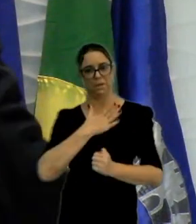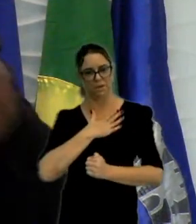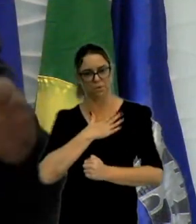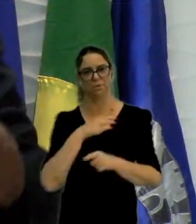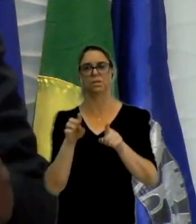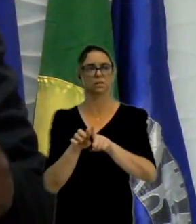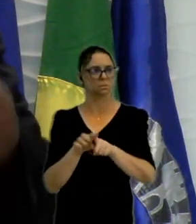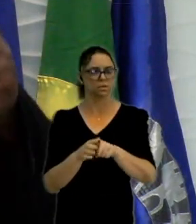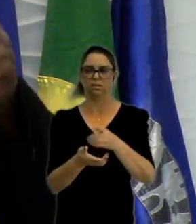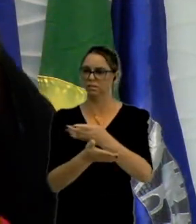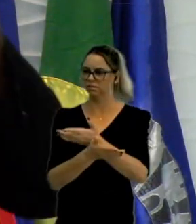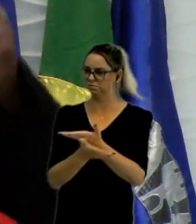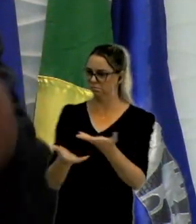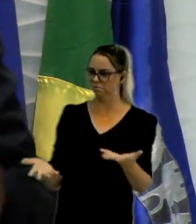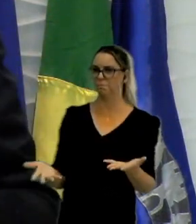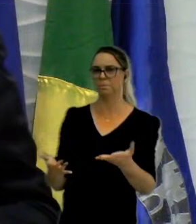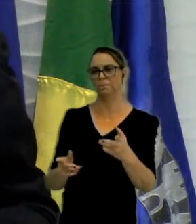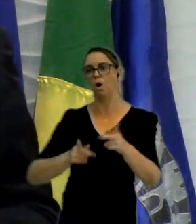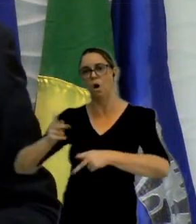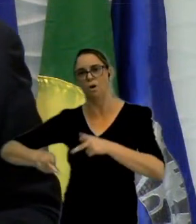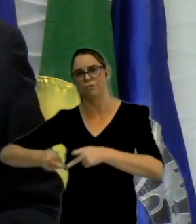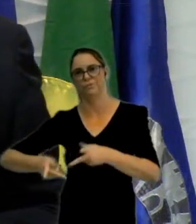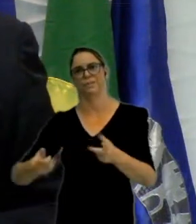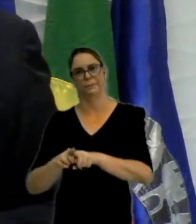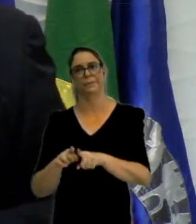e com a população.